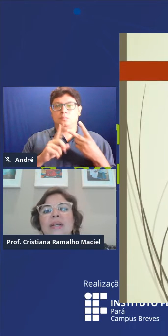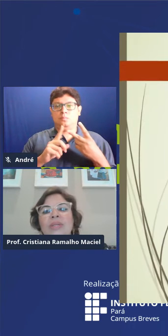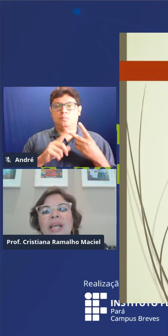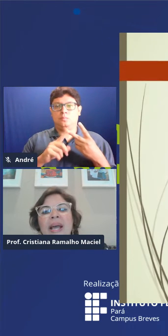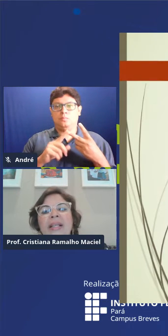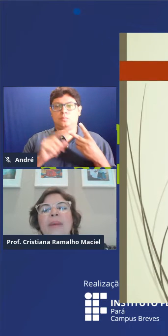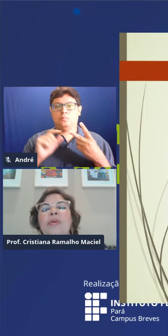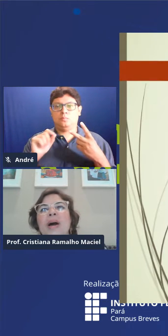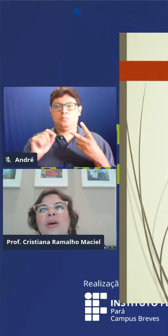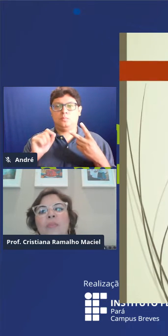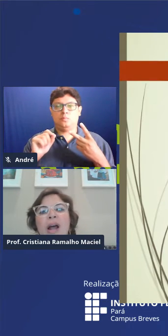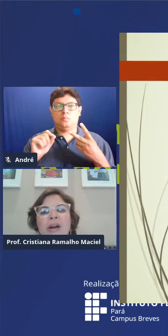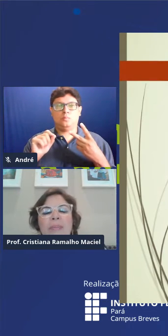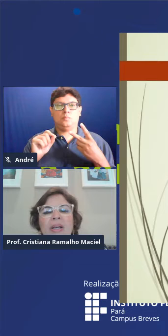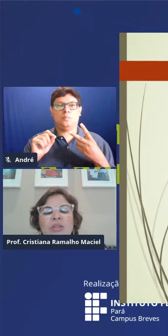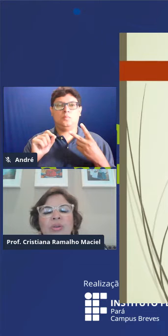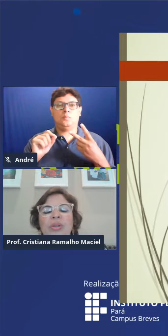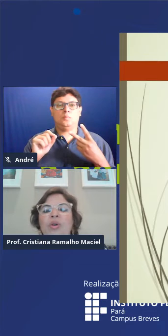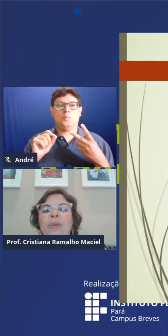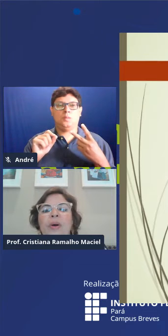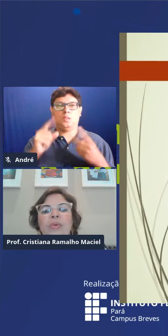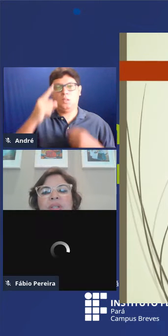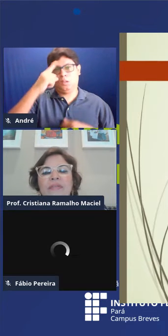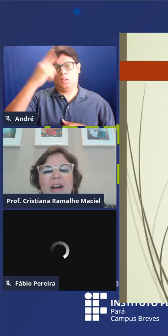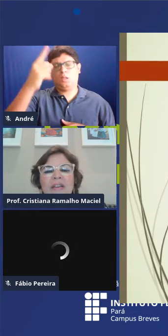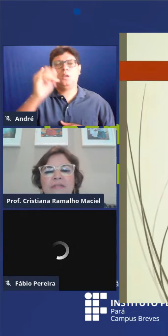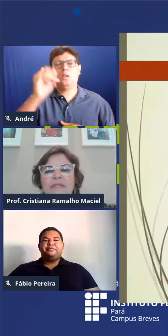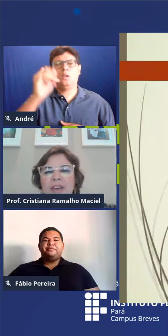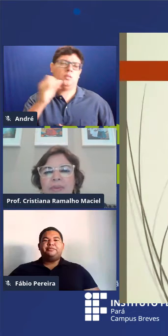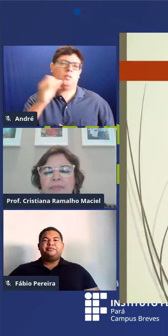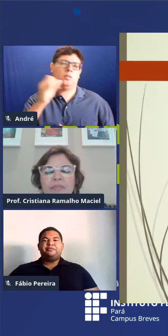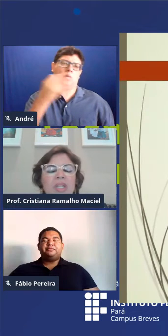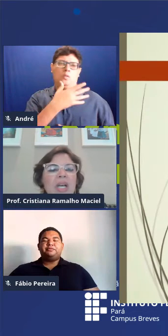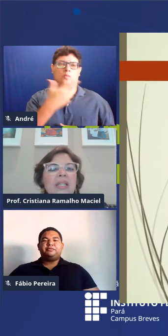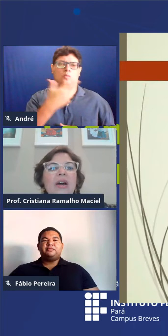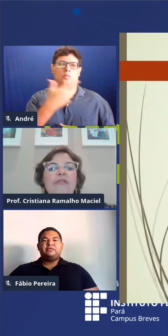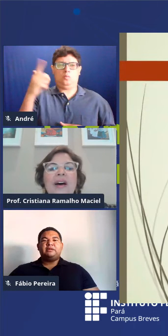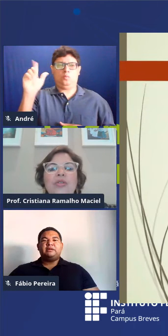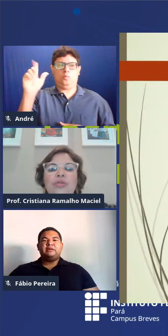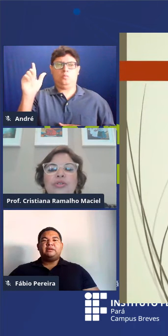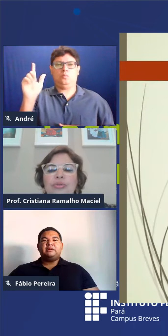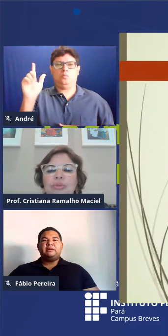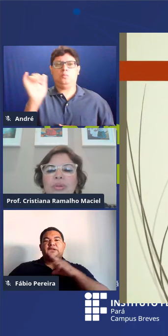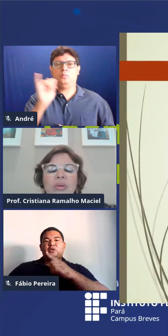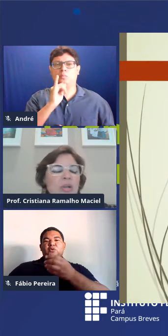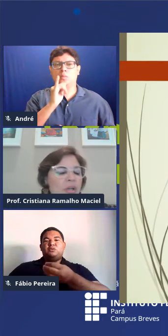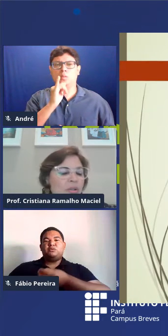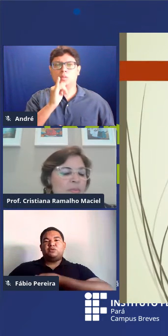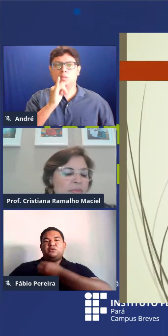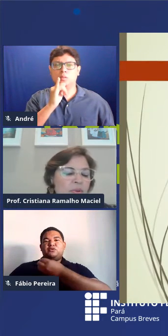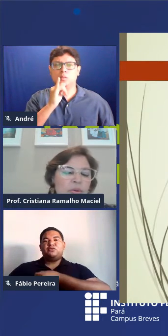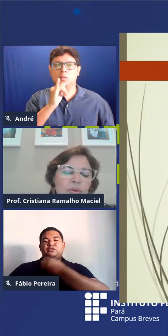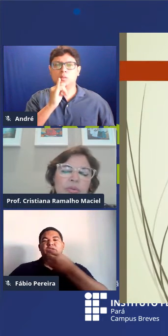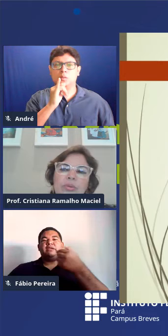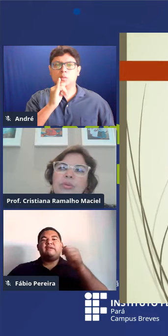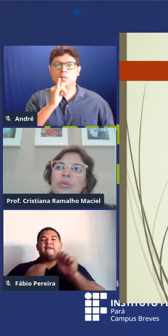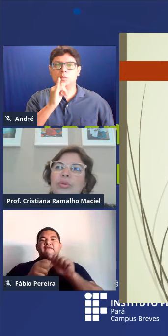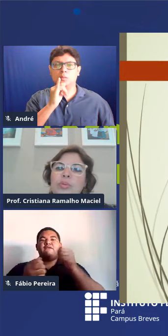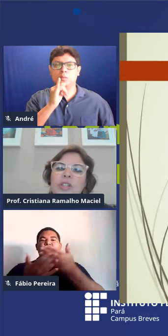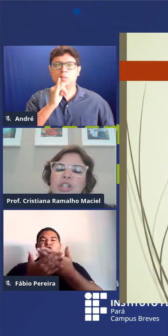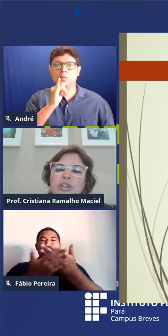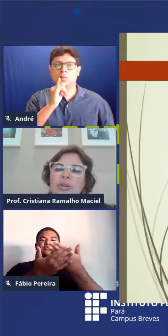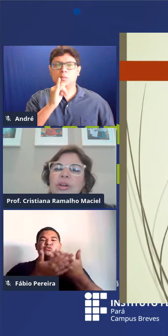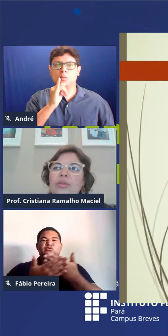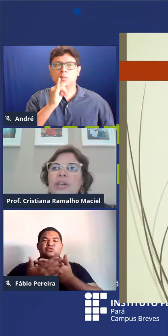uma ração certa para o macrobraco amazônico para eu cultivar em viveiro. Então, eu faço um estudo